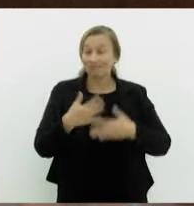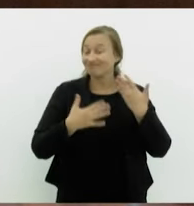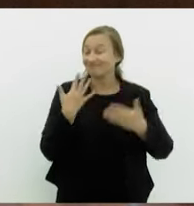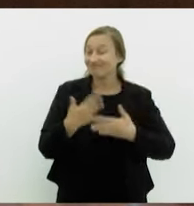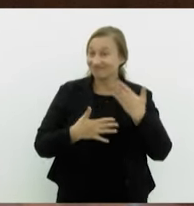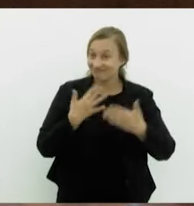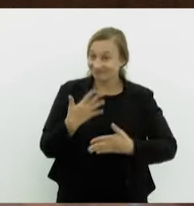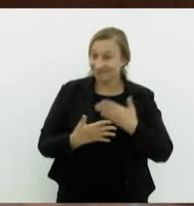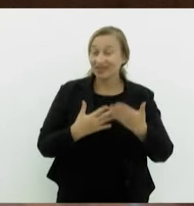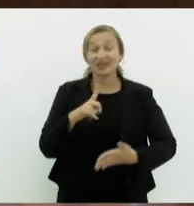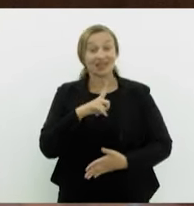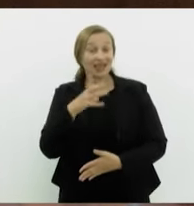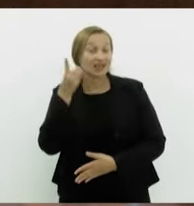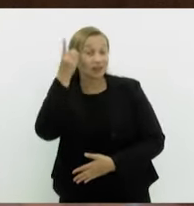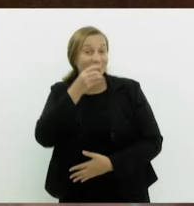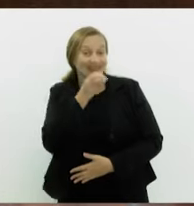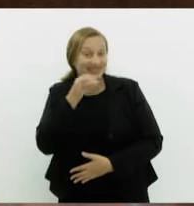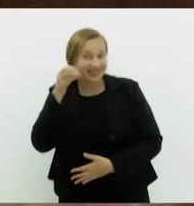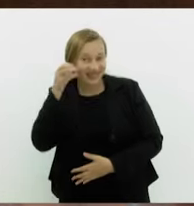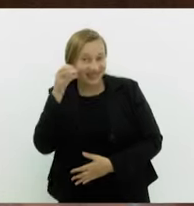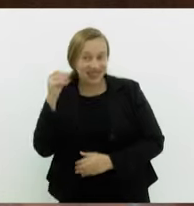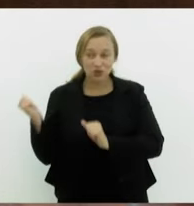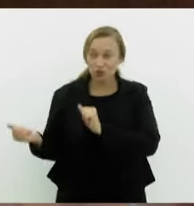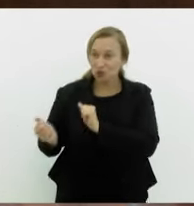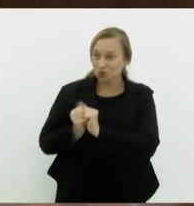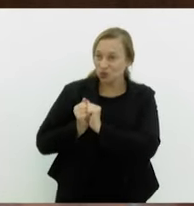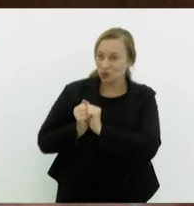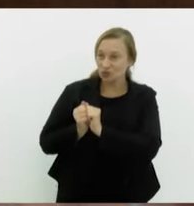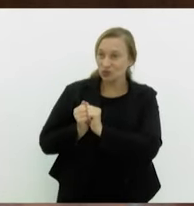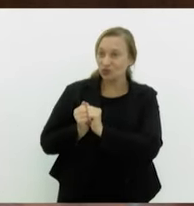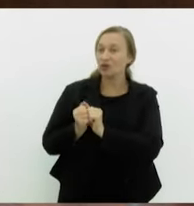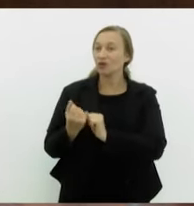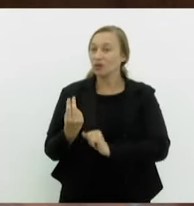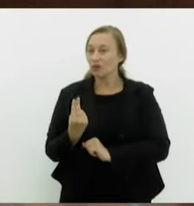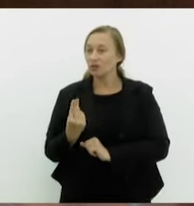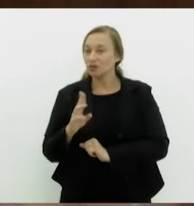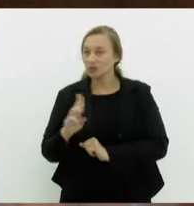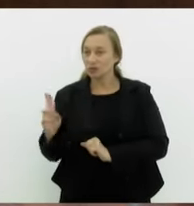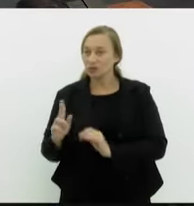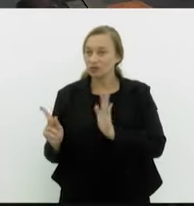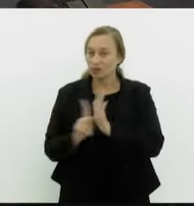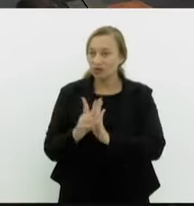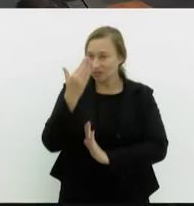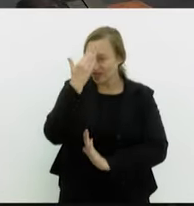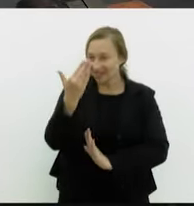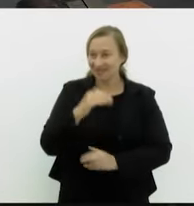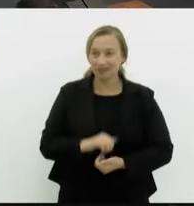alegria ter a deputada Célia Jordão também como autora desse projeto. Muito obrigada.